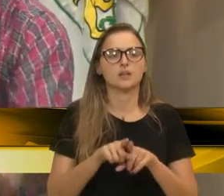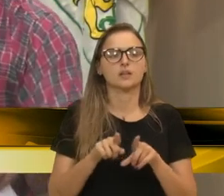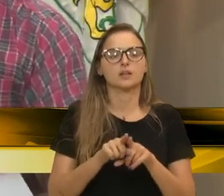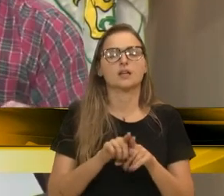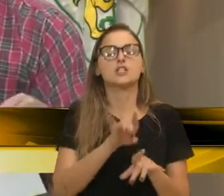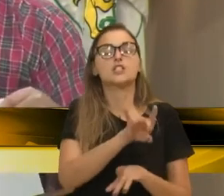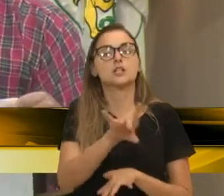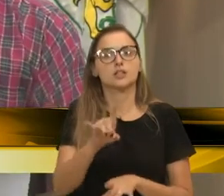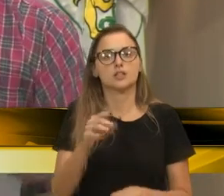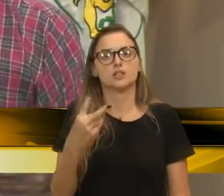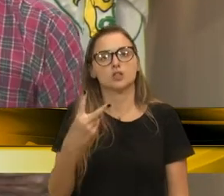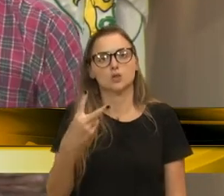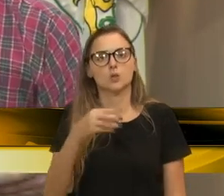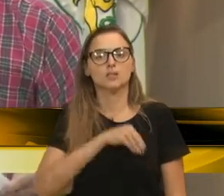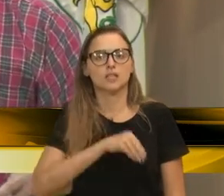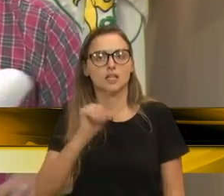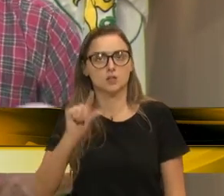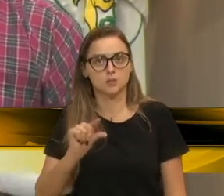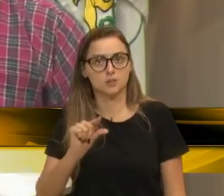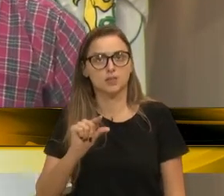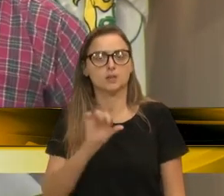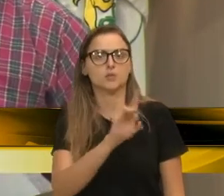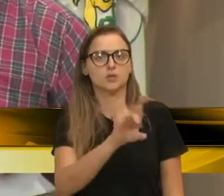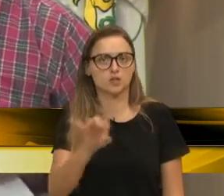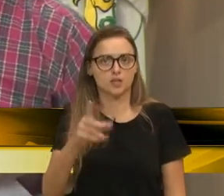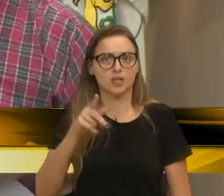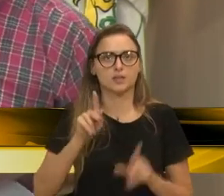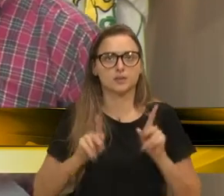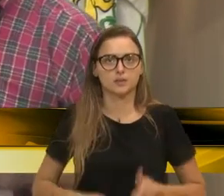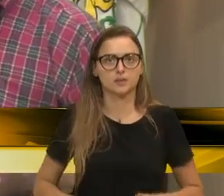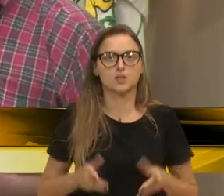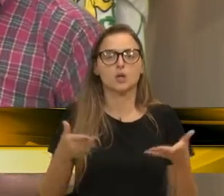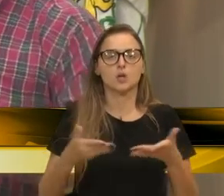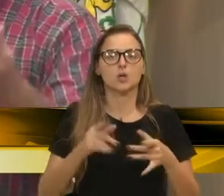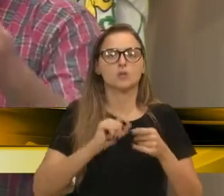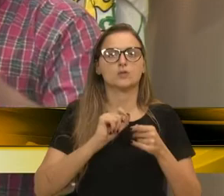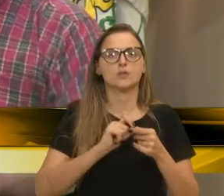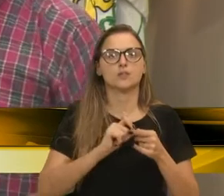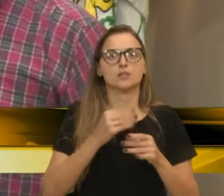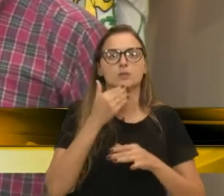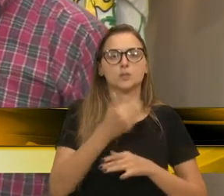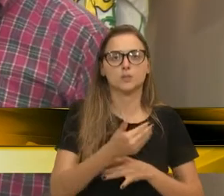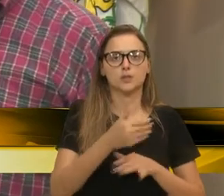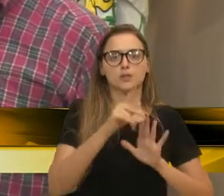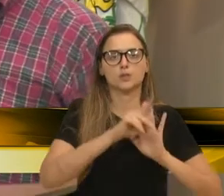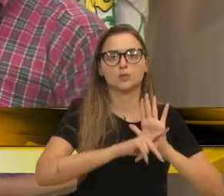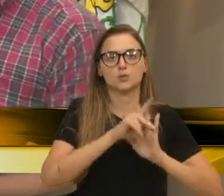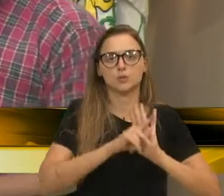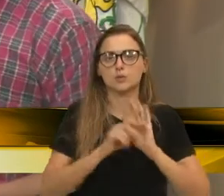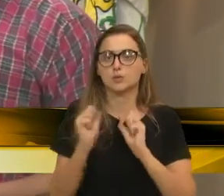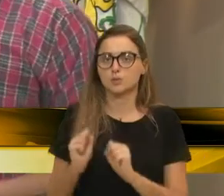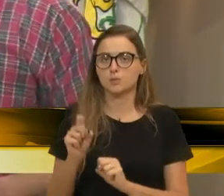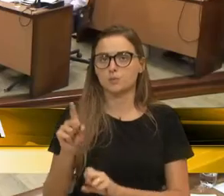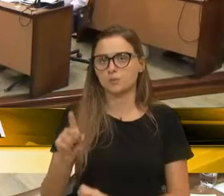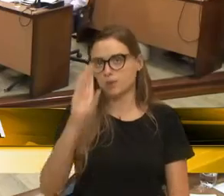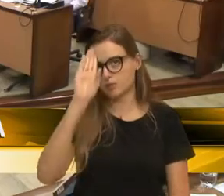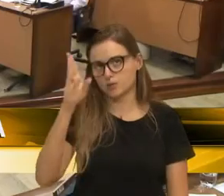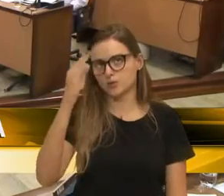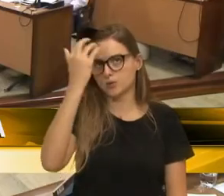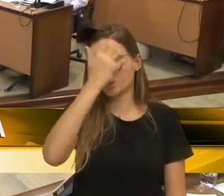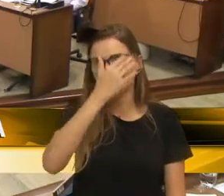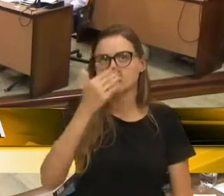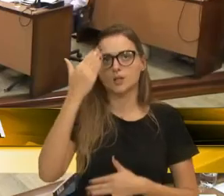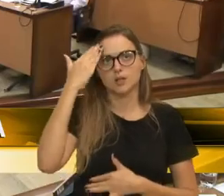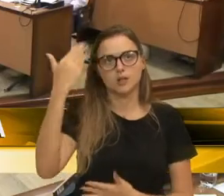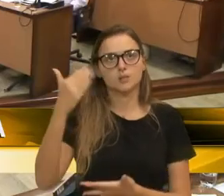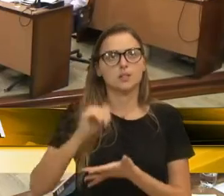Câmara, mas nós estaremos encaminhando, então, no dia de hoje, essa indicação. Vereador Dani Luz. De imediato, vereador Adilon. Obrigado pela parte,